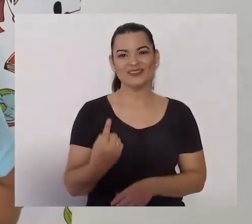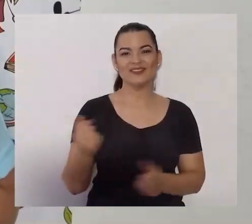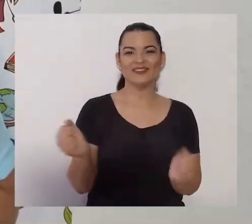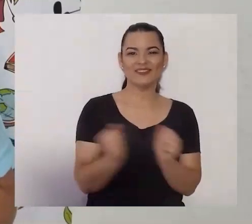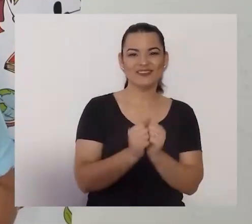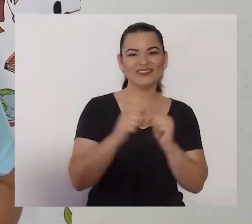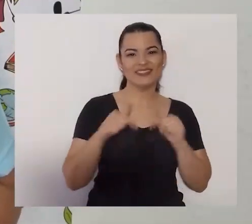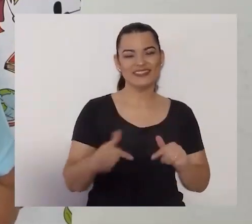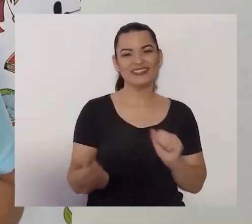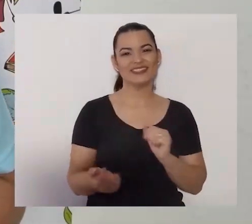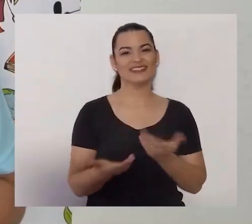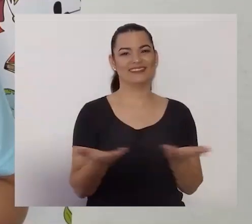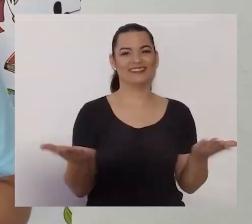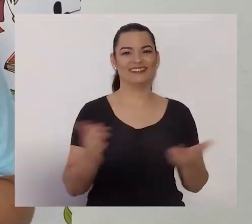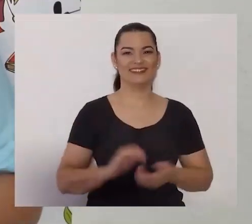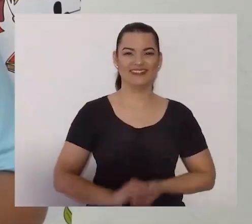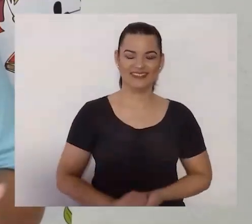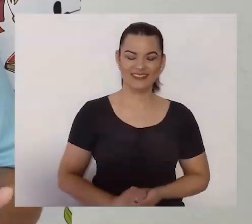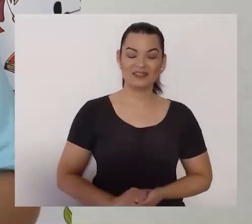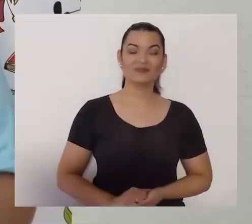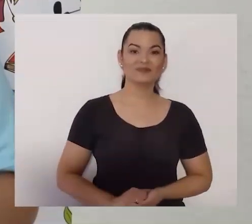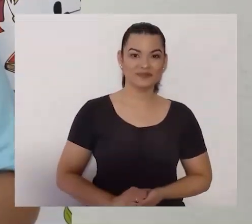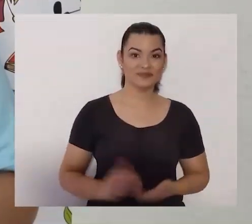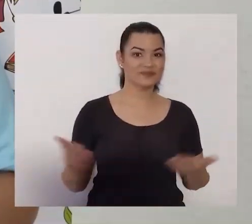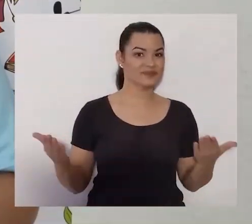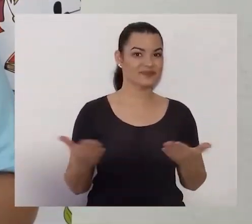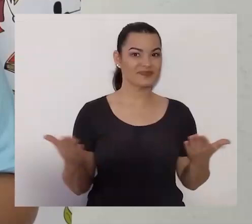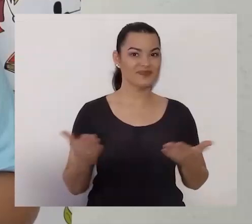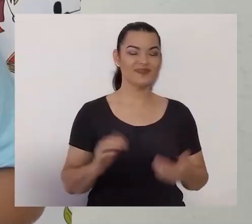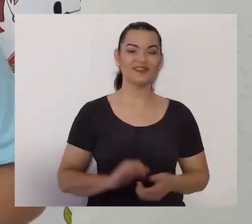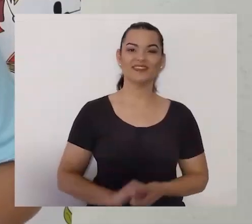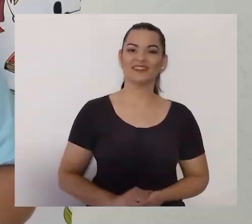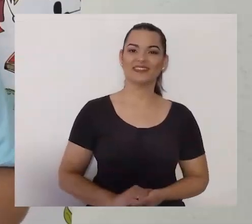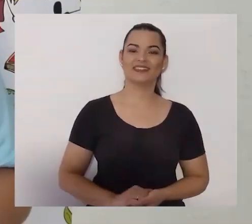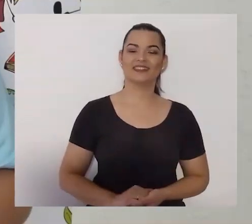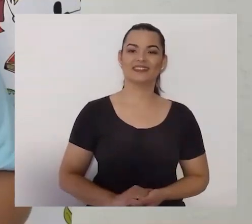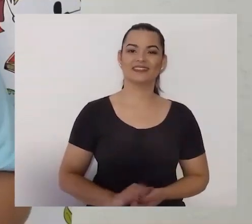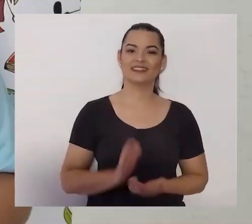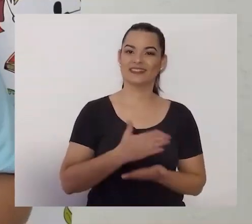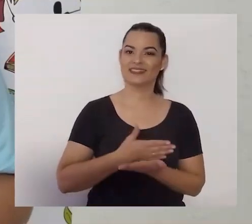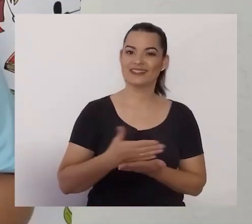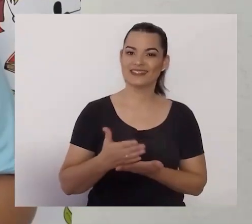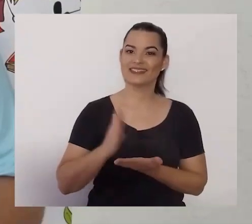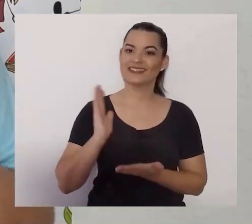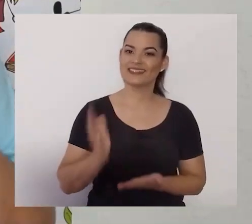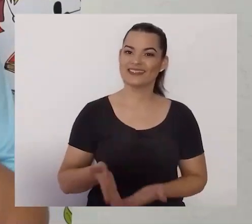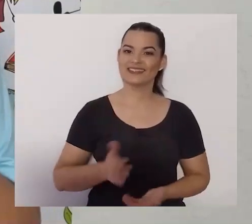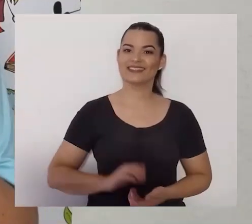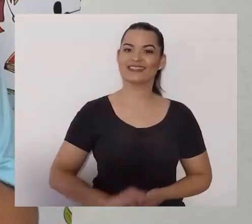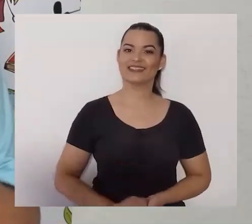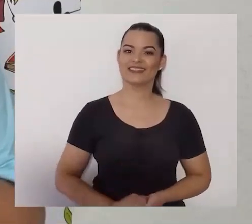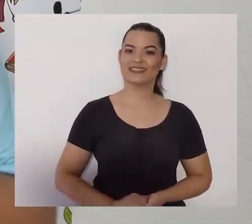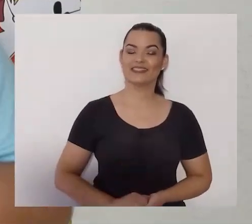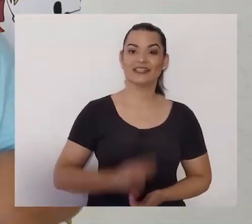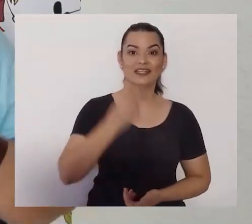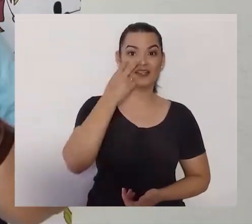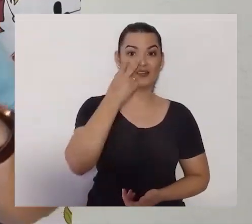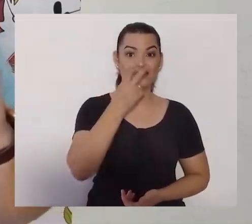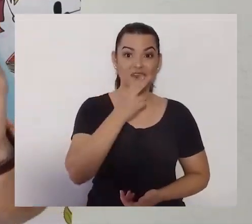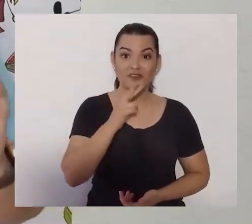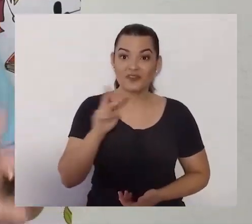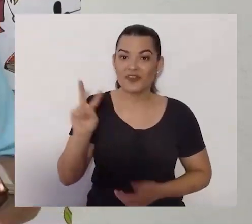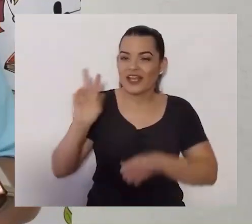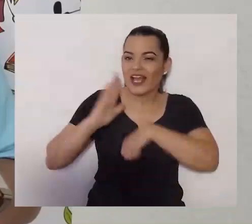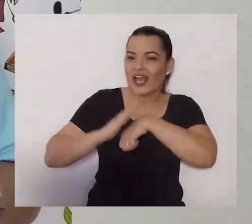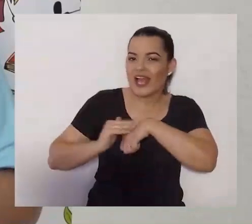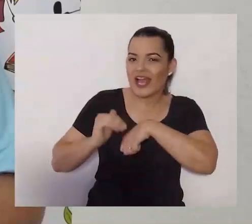aqui com cada um de vocês. Então agora já vamos começar olhando com